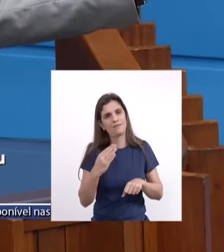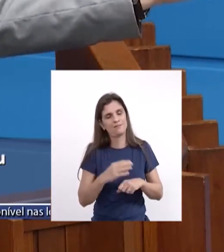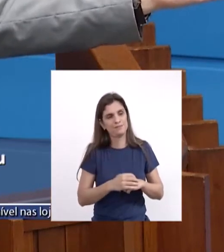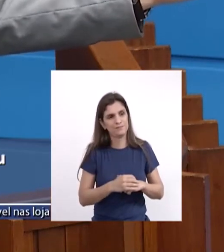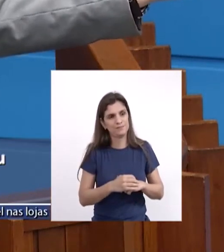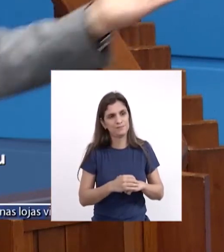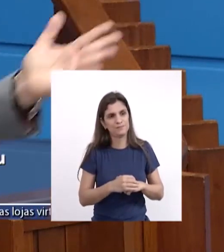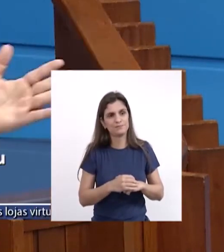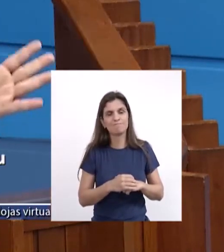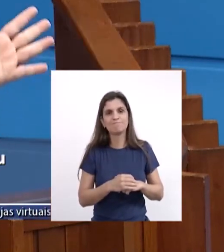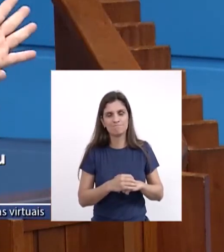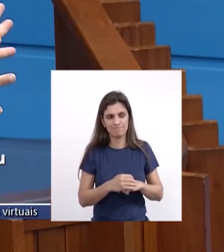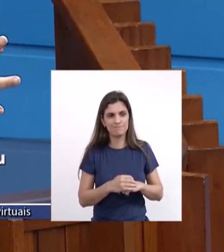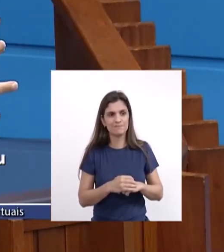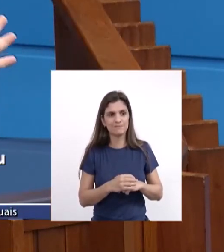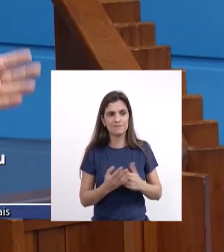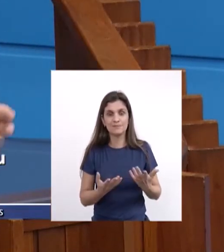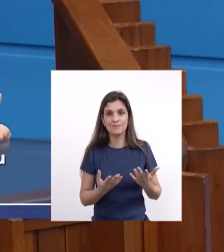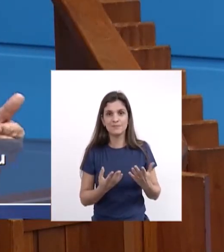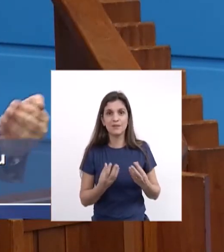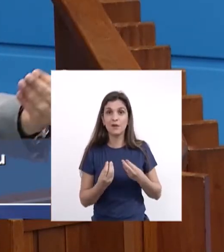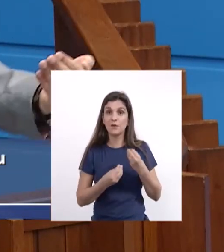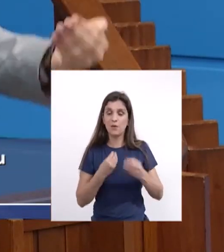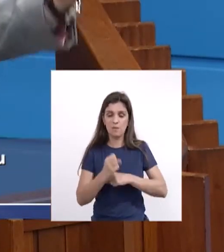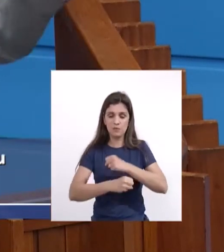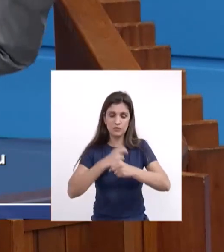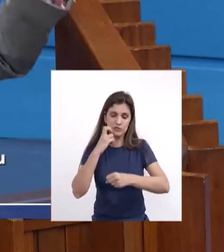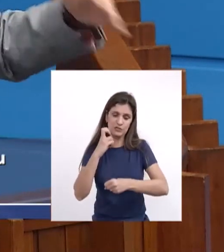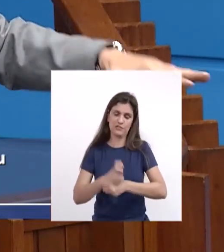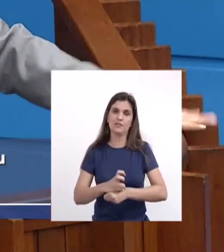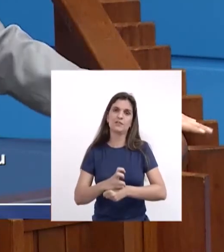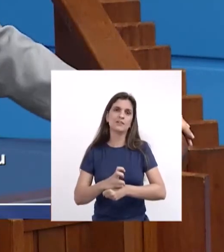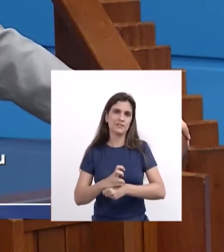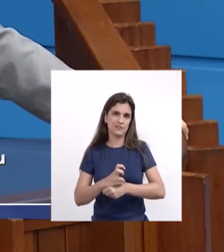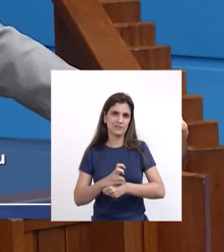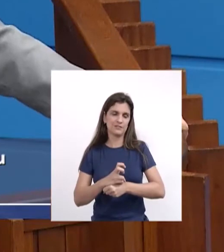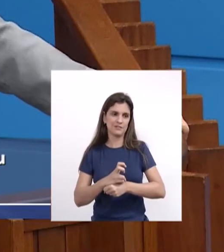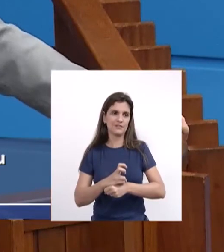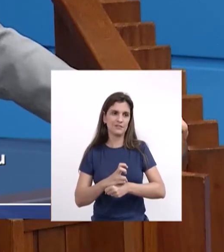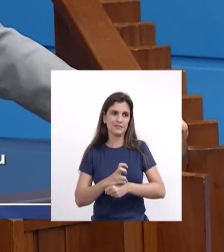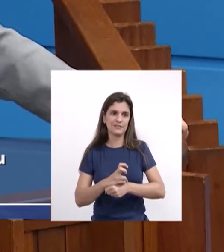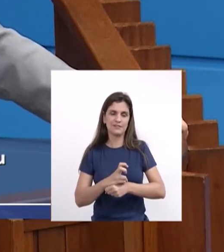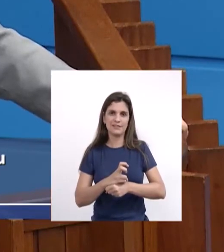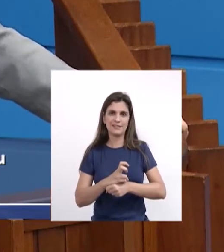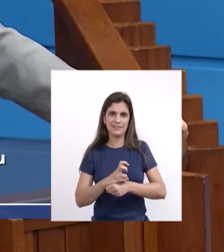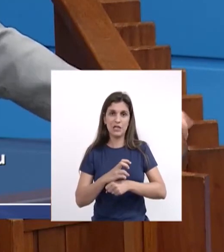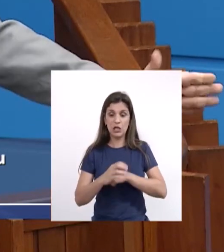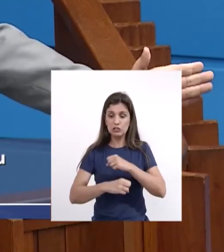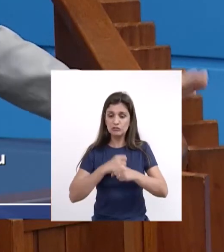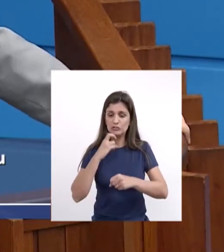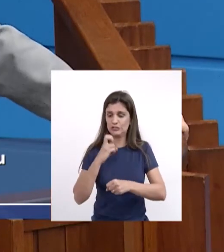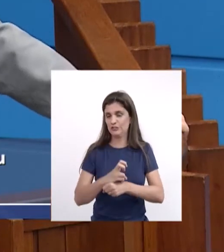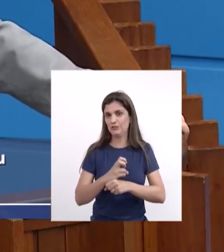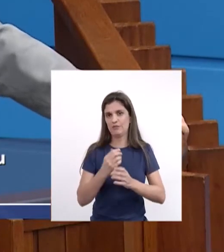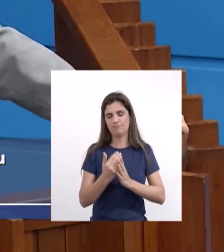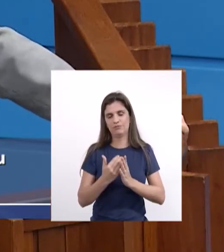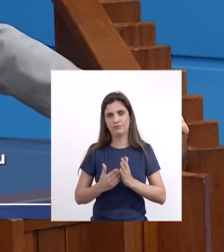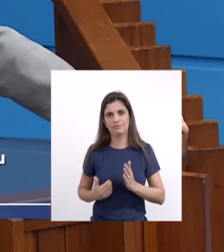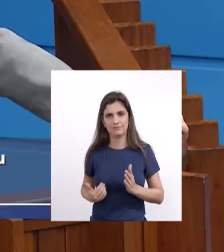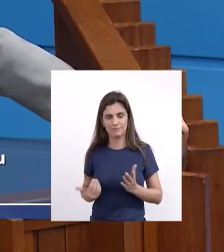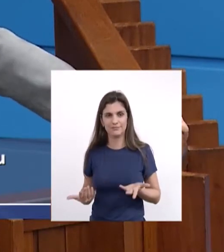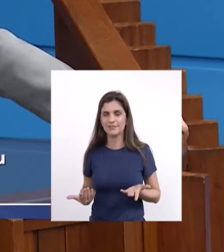é evidente que ela não vai querer em 5 anos ter retirado todos os investimentos que ela fez. E, na verdade, o que a